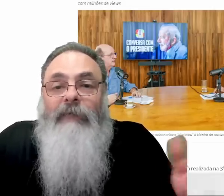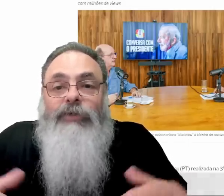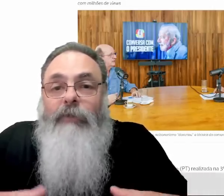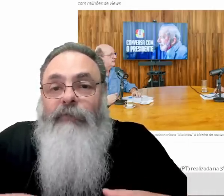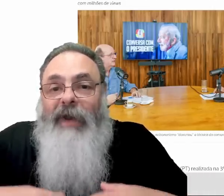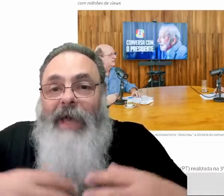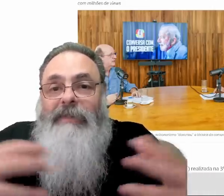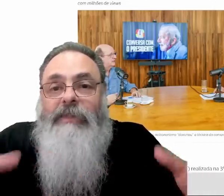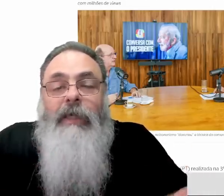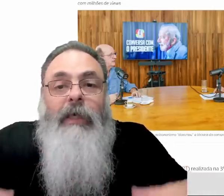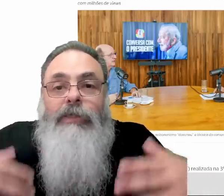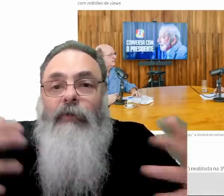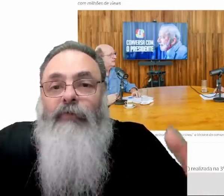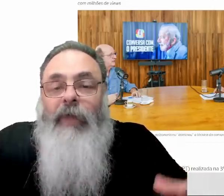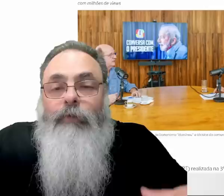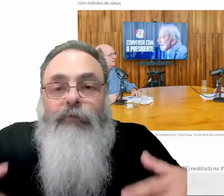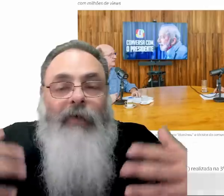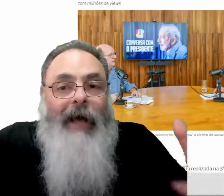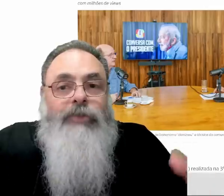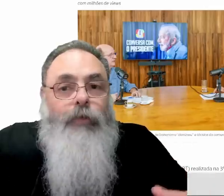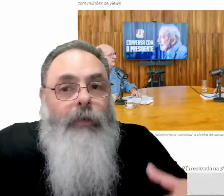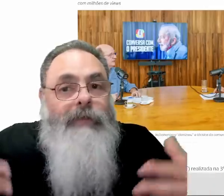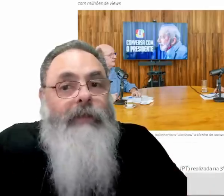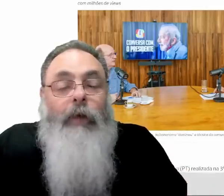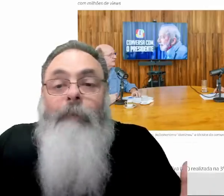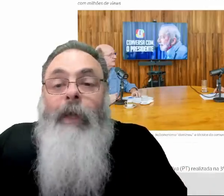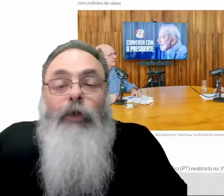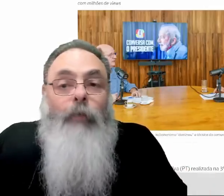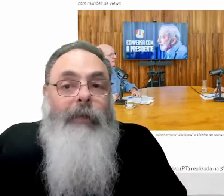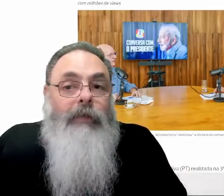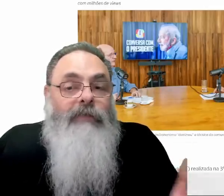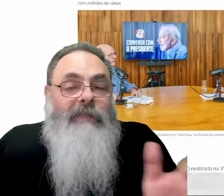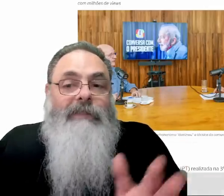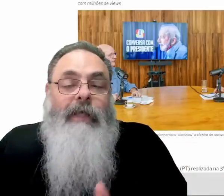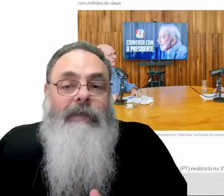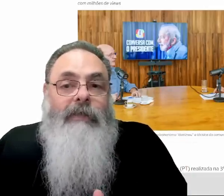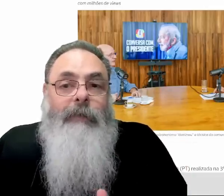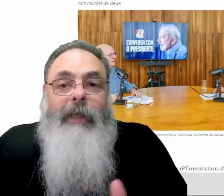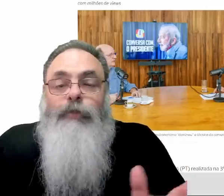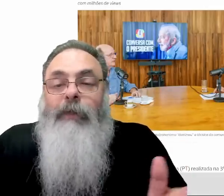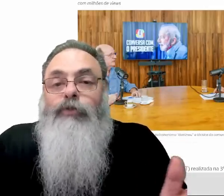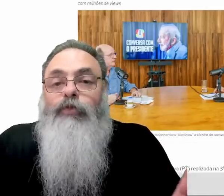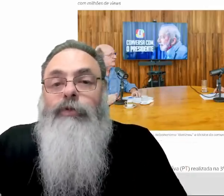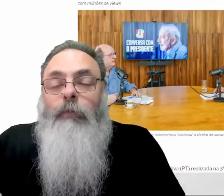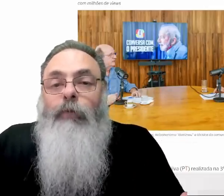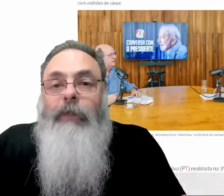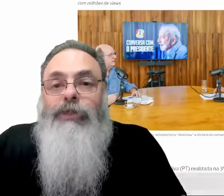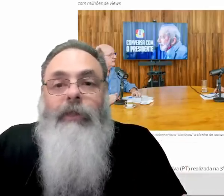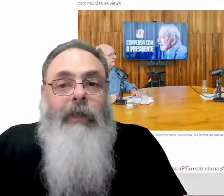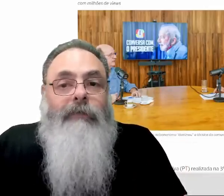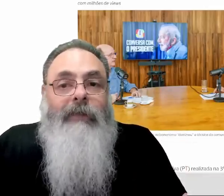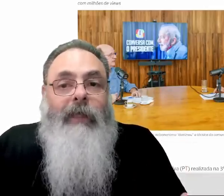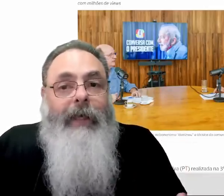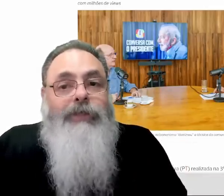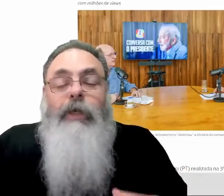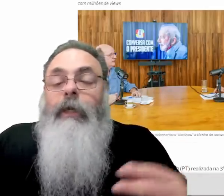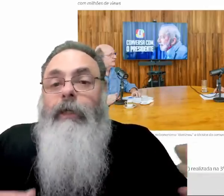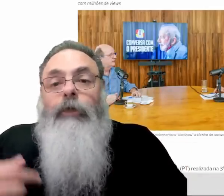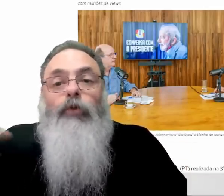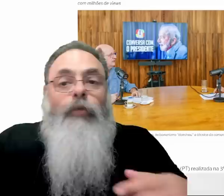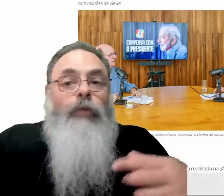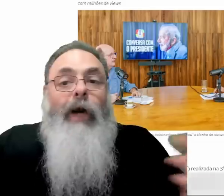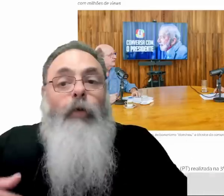é baseado em frases de efeito fácil e Coisa e Tal no momento que você sai desse para discussão política dentro da internet